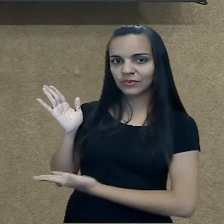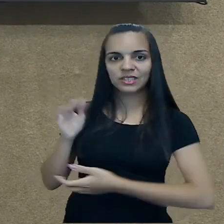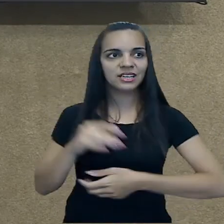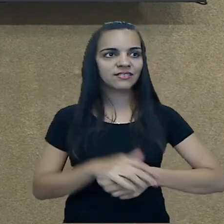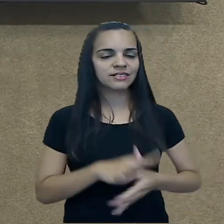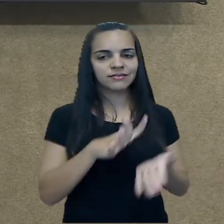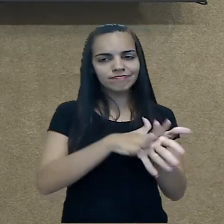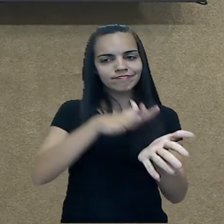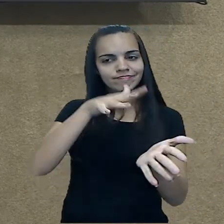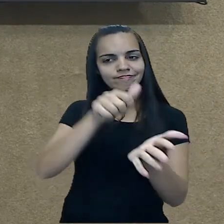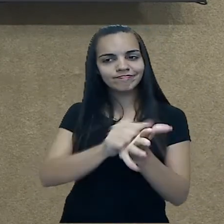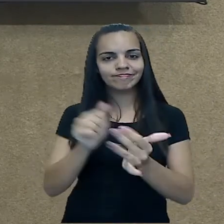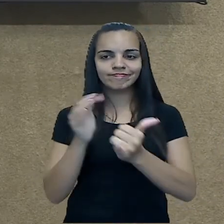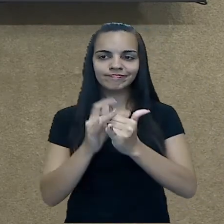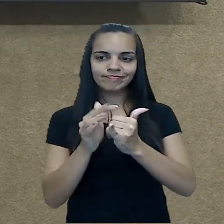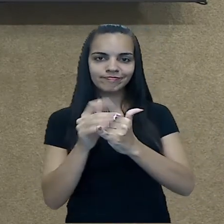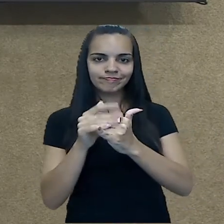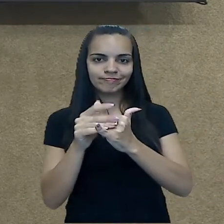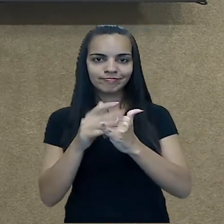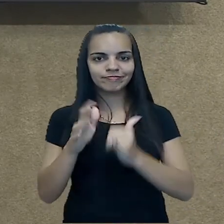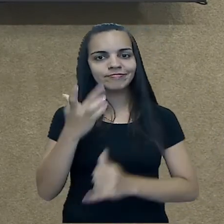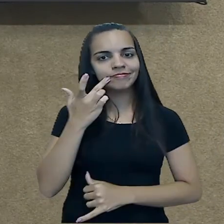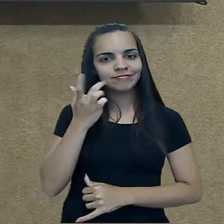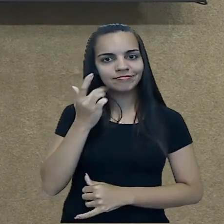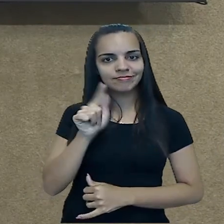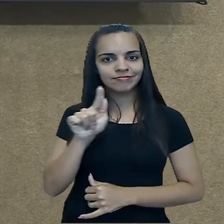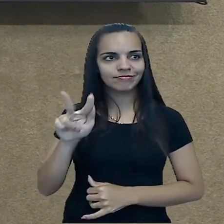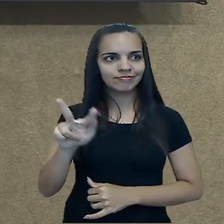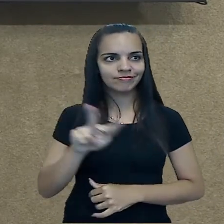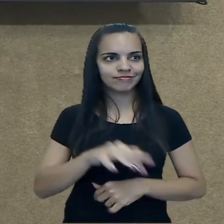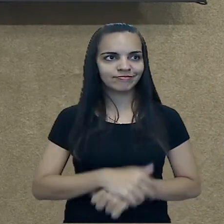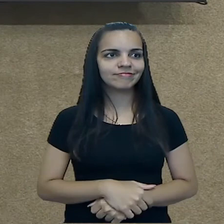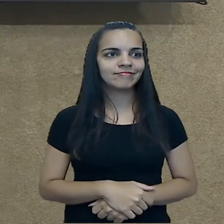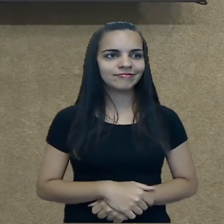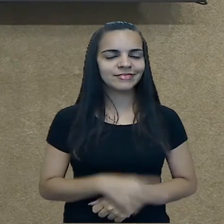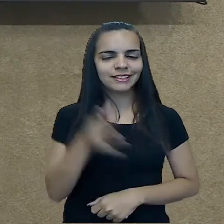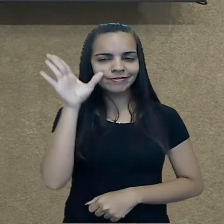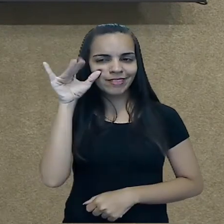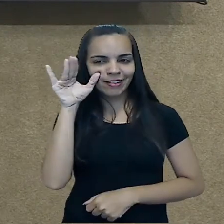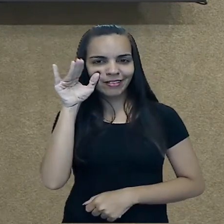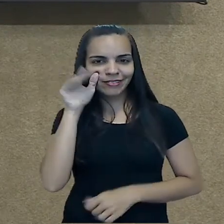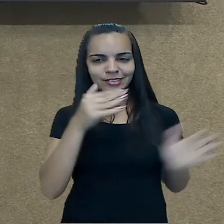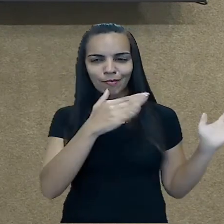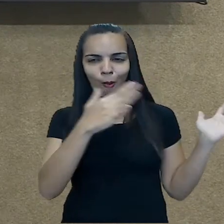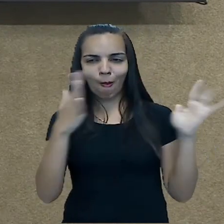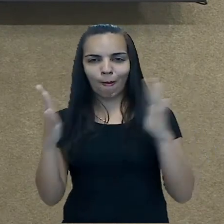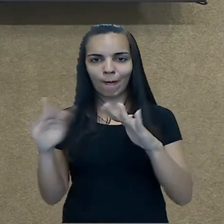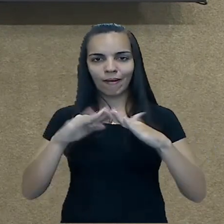Se inscreva no nosso canal no YouTube, reveja as aulas e acesse as nossas